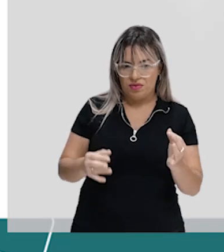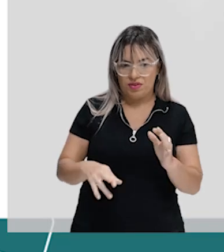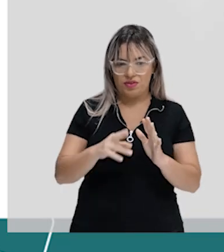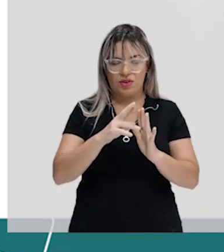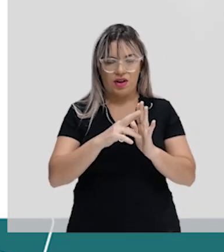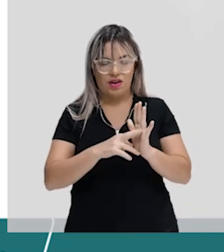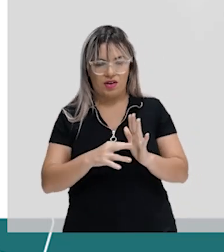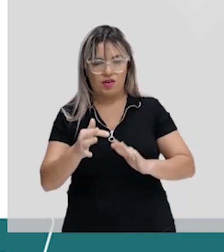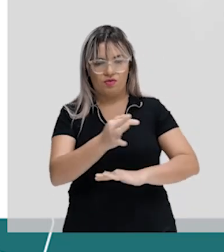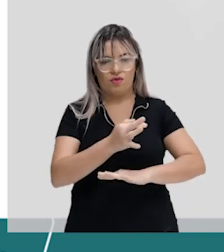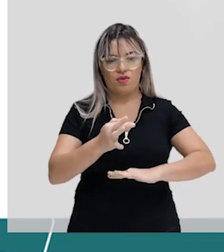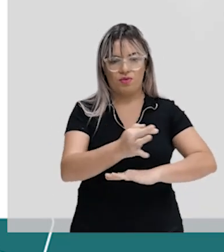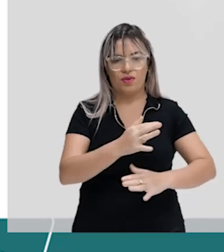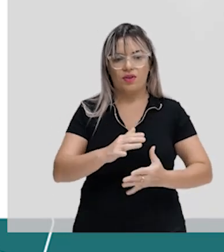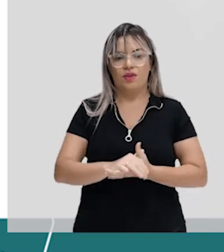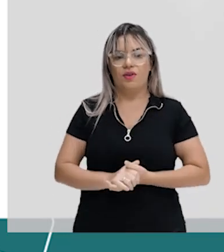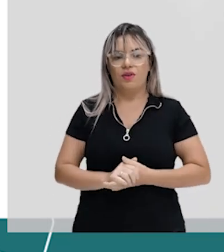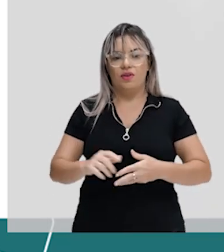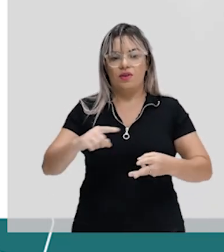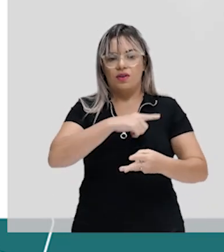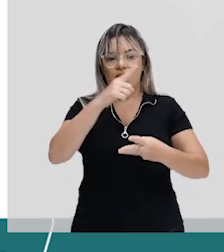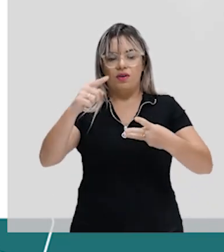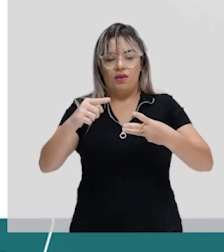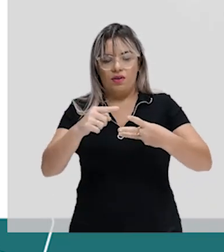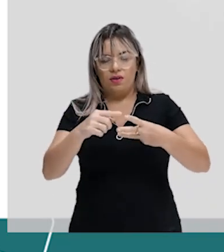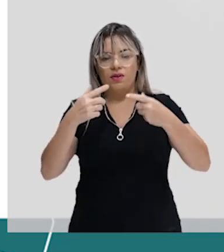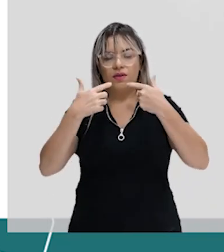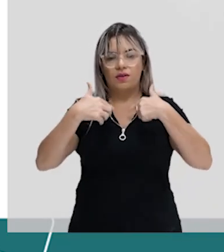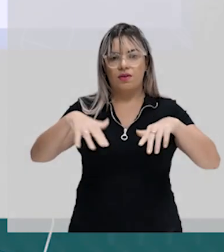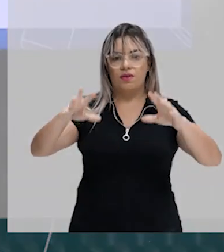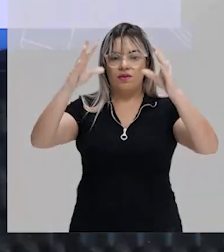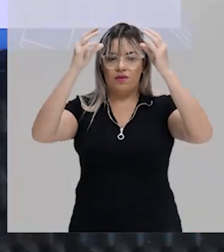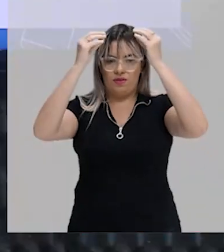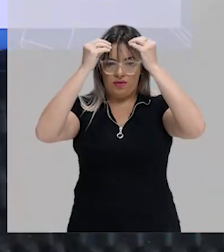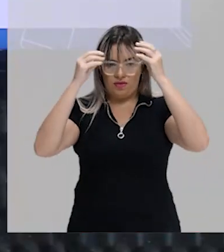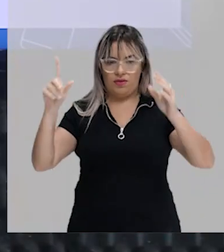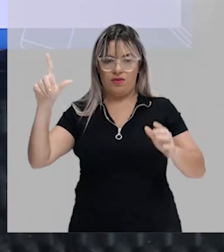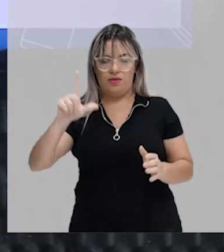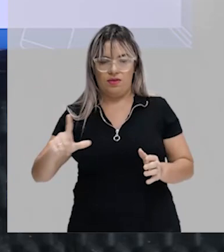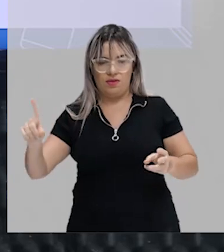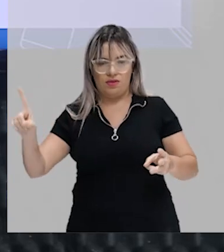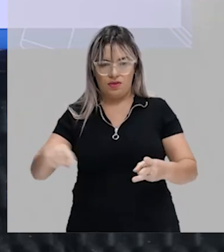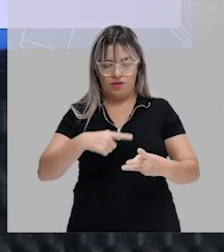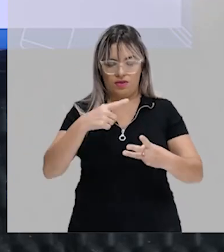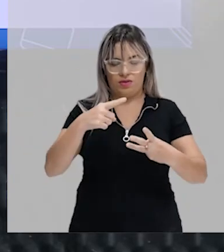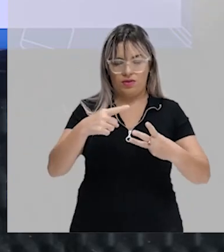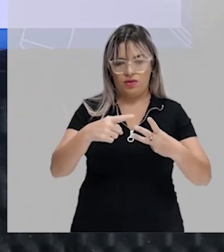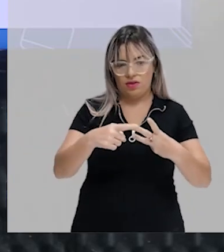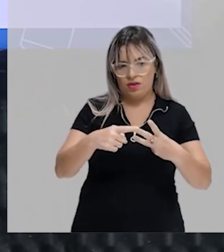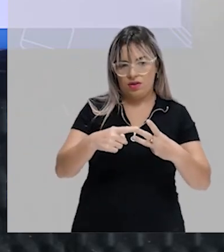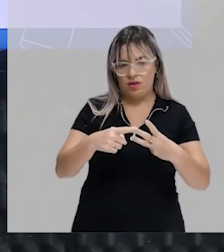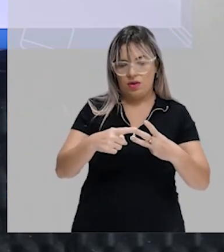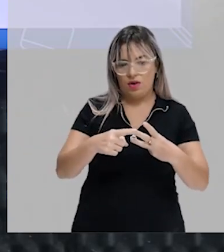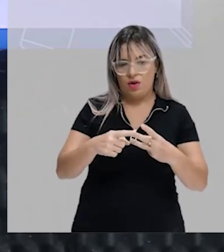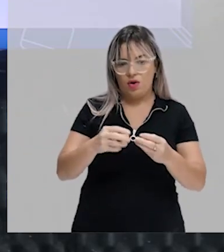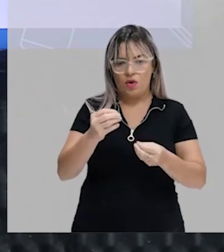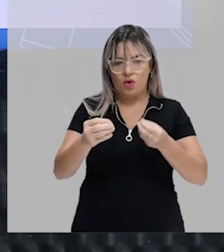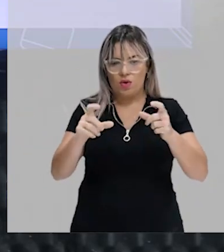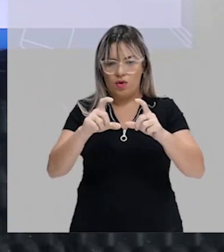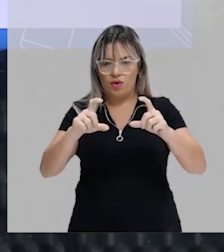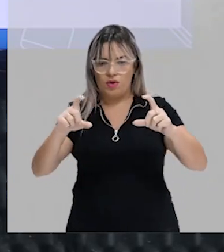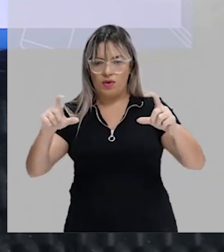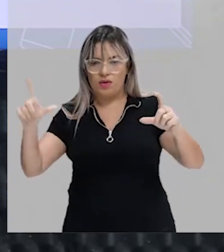literária desenvolvida neste estilo de época, o estilo de expressão literária e objetivismo, e ainda